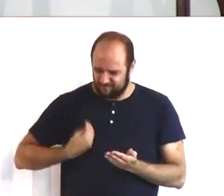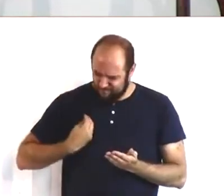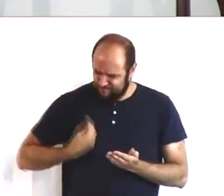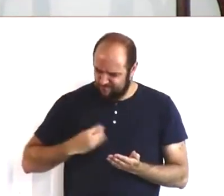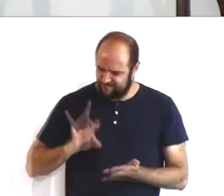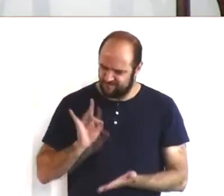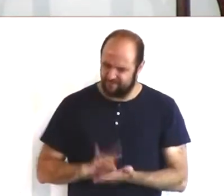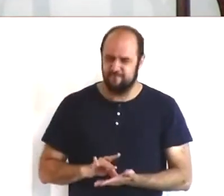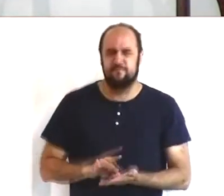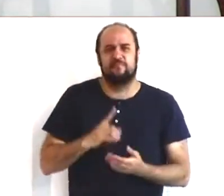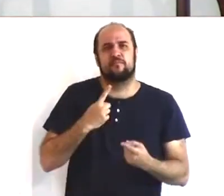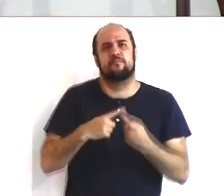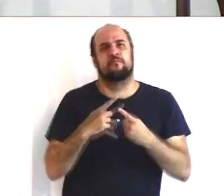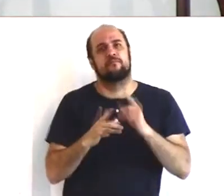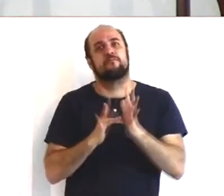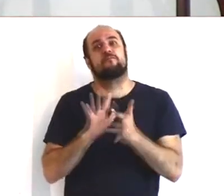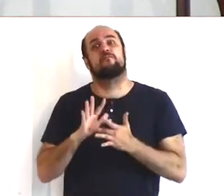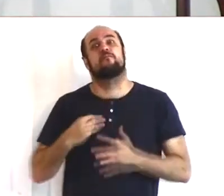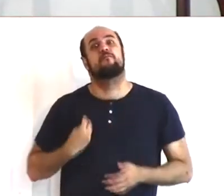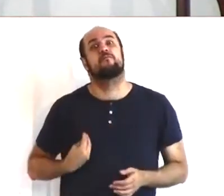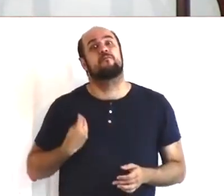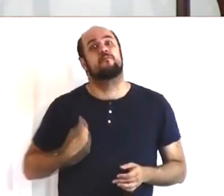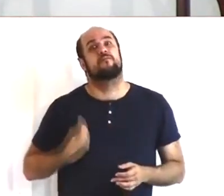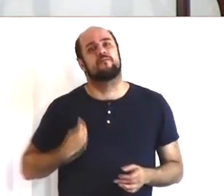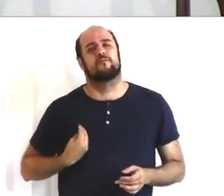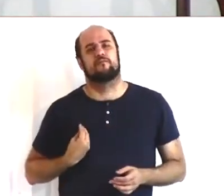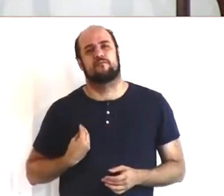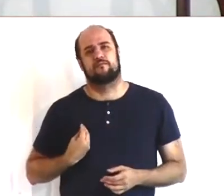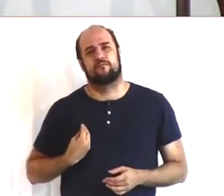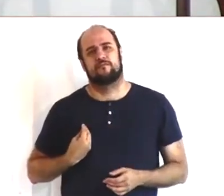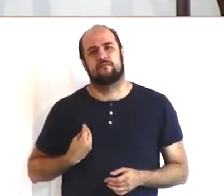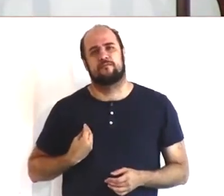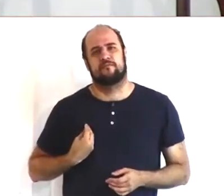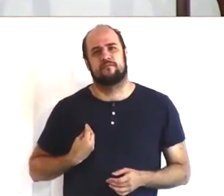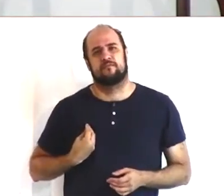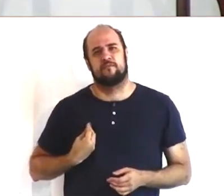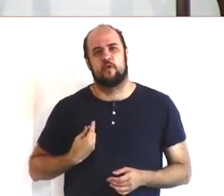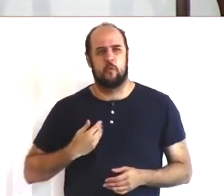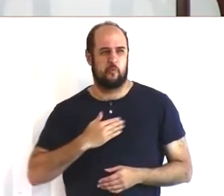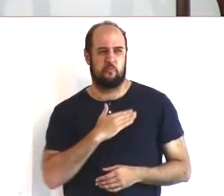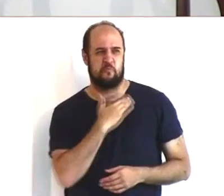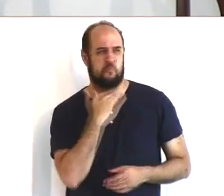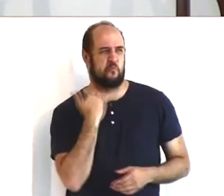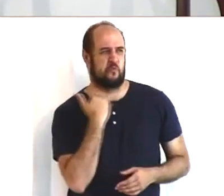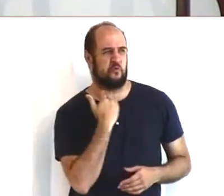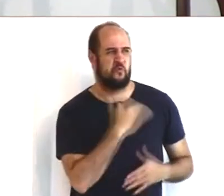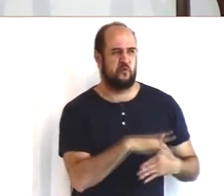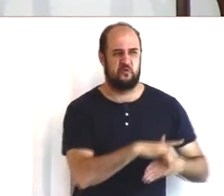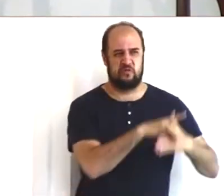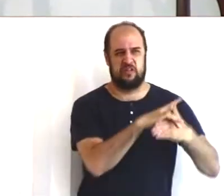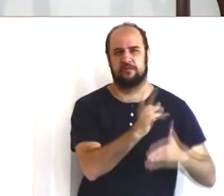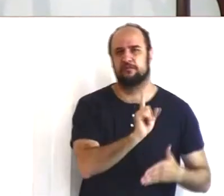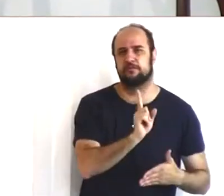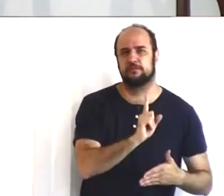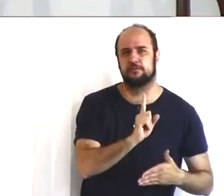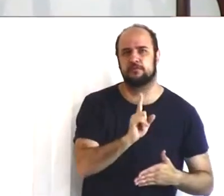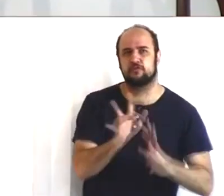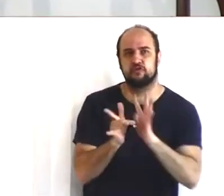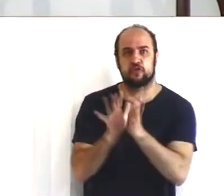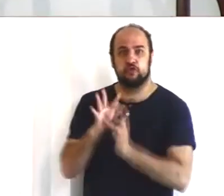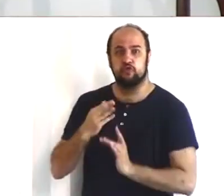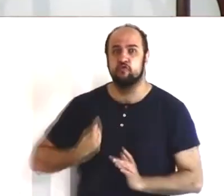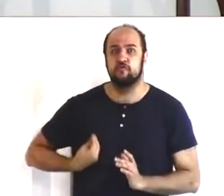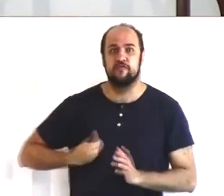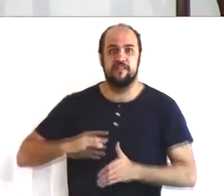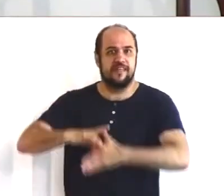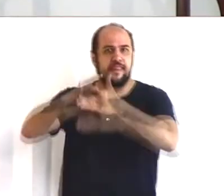porque o Senhor Jesus Cristo é vivo. Nós não somos dirigidos por mortos, nós somos dirigidos por Jesus Cristo, o Deus vivo